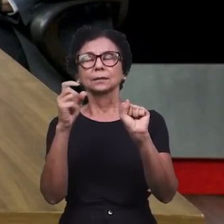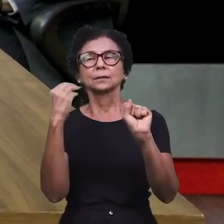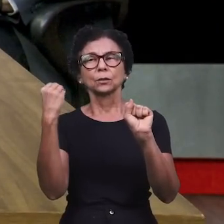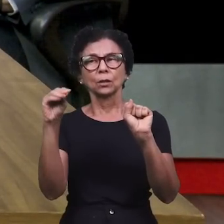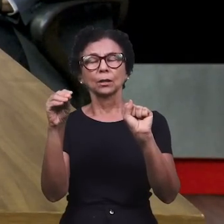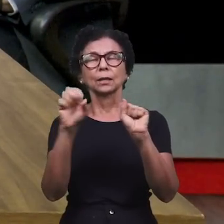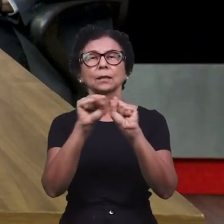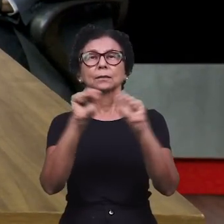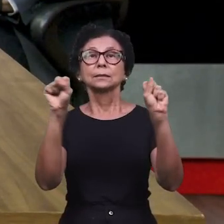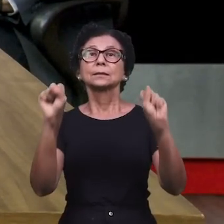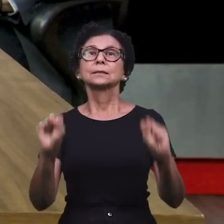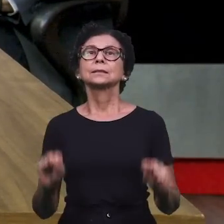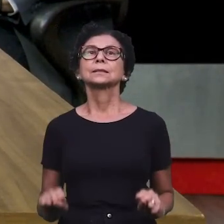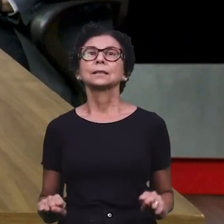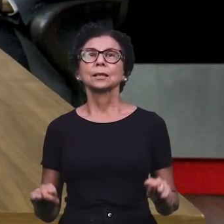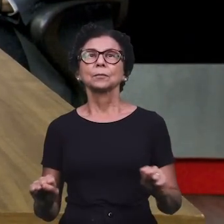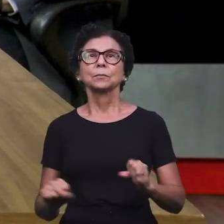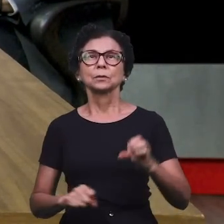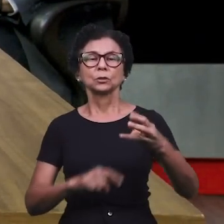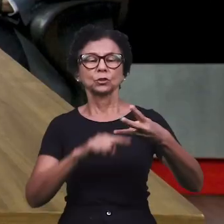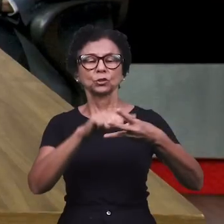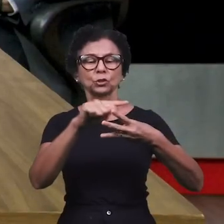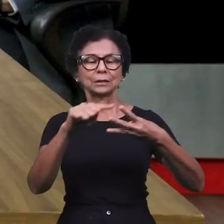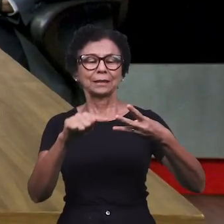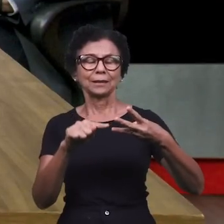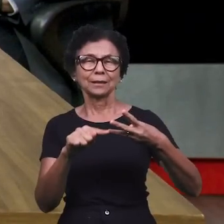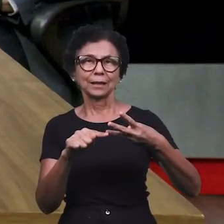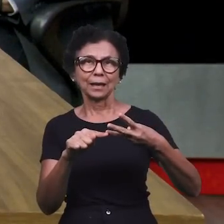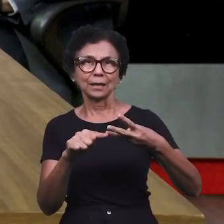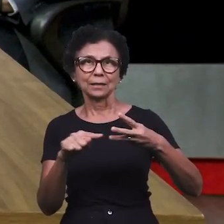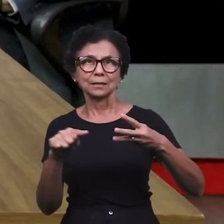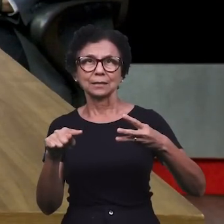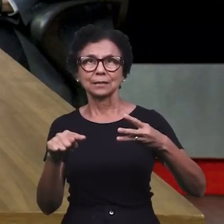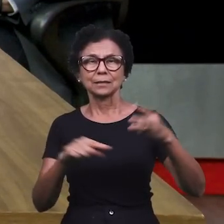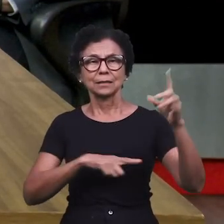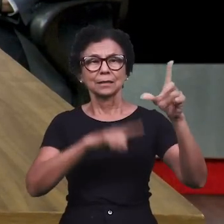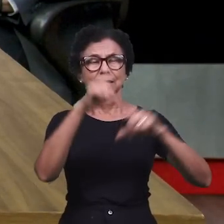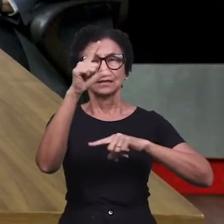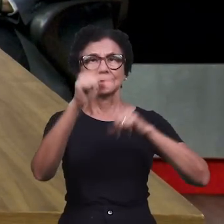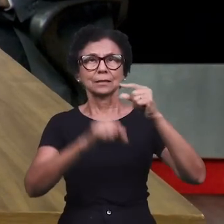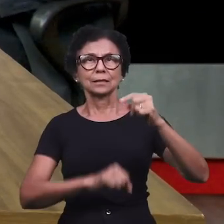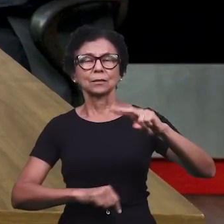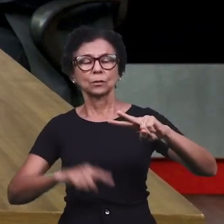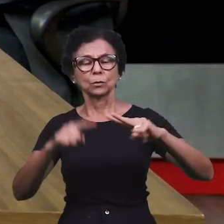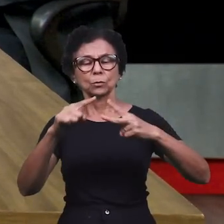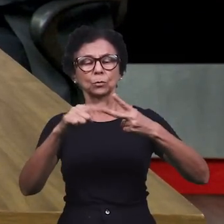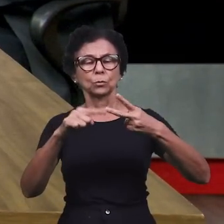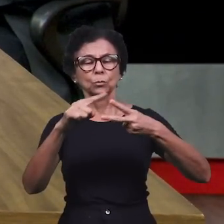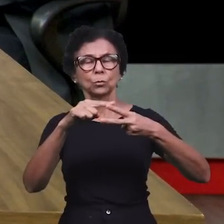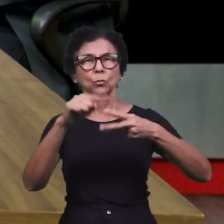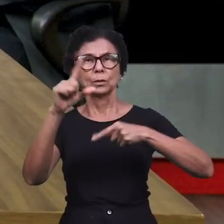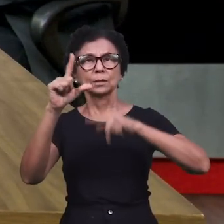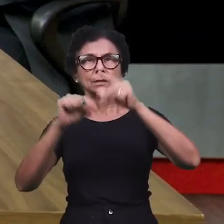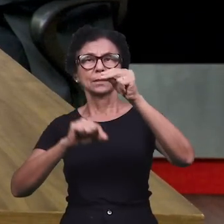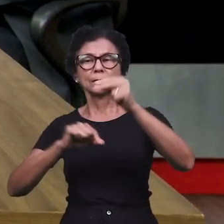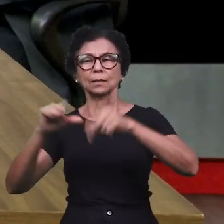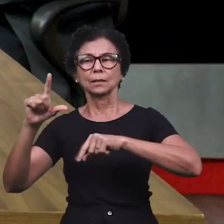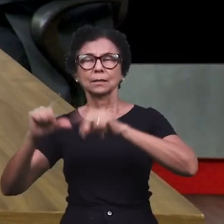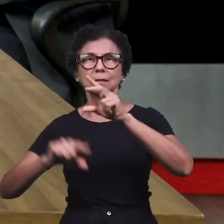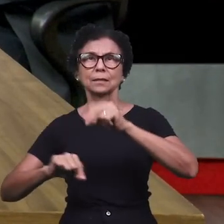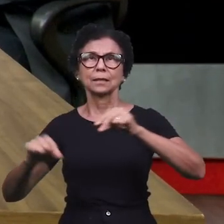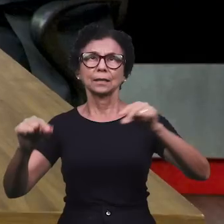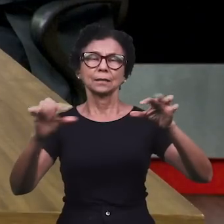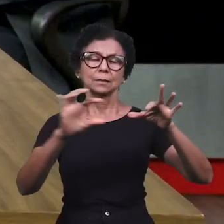daí, é o sistema de 3 corpos orbitando uma estrela. Nós temos 2 estrelas que elas formam